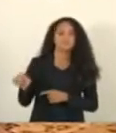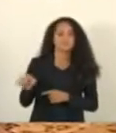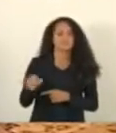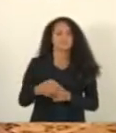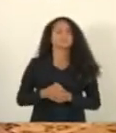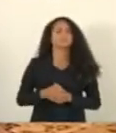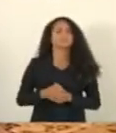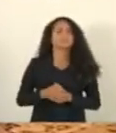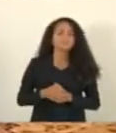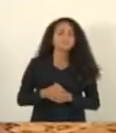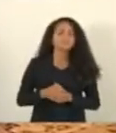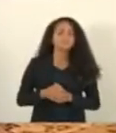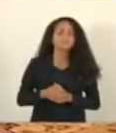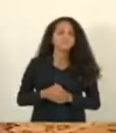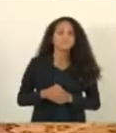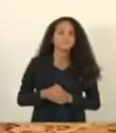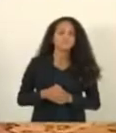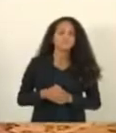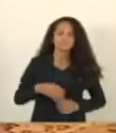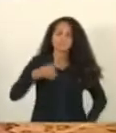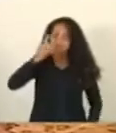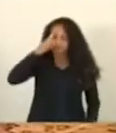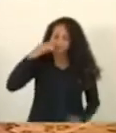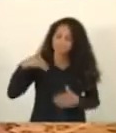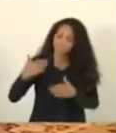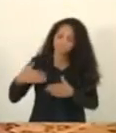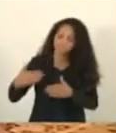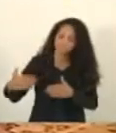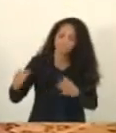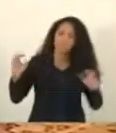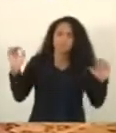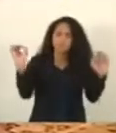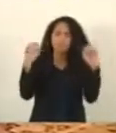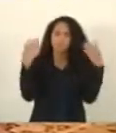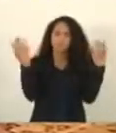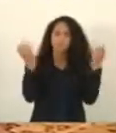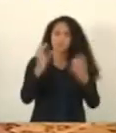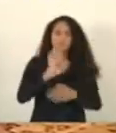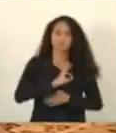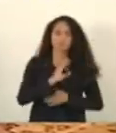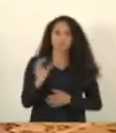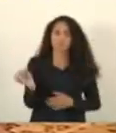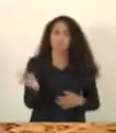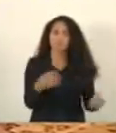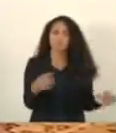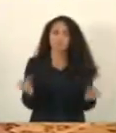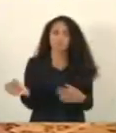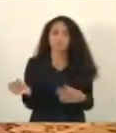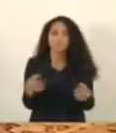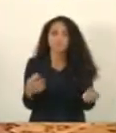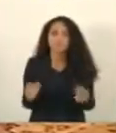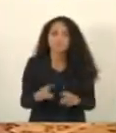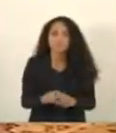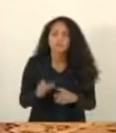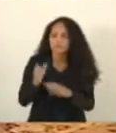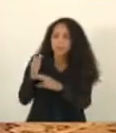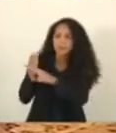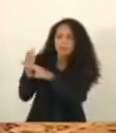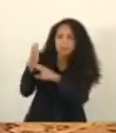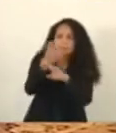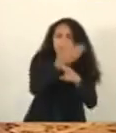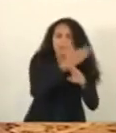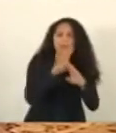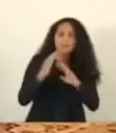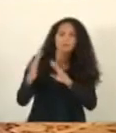E ele, cada dia mais, ele está colocando viatura nova e não sei o quê, mas a gente vai percorrer as companhias independentes,